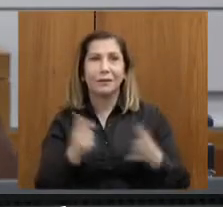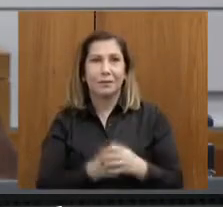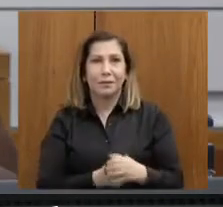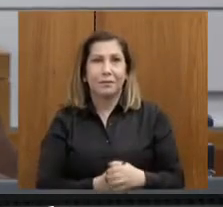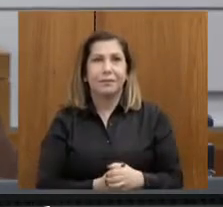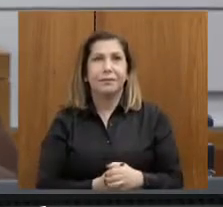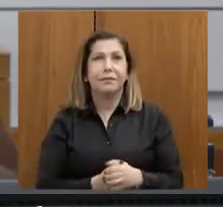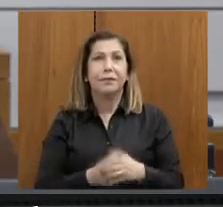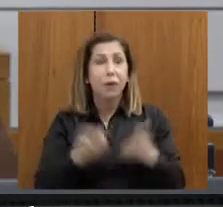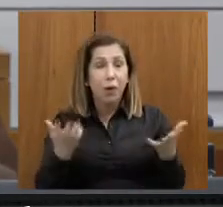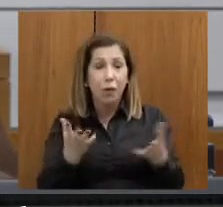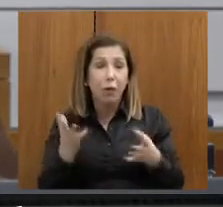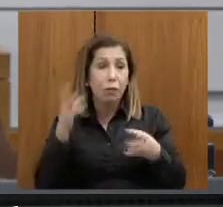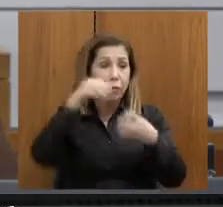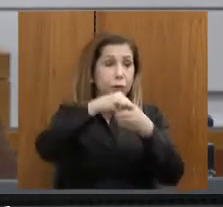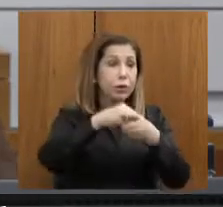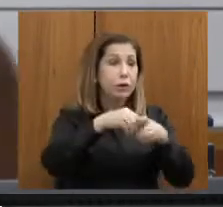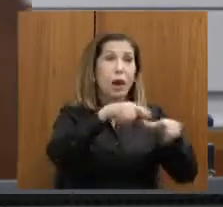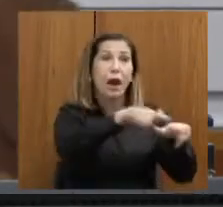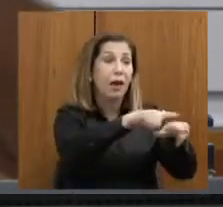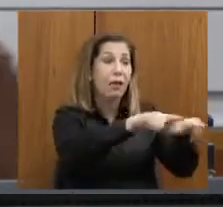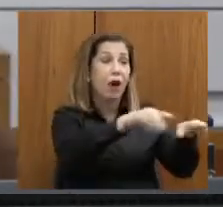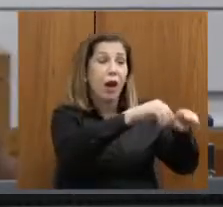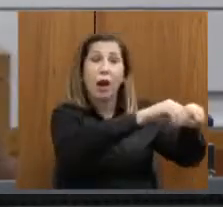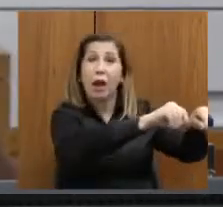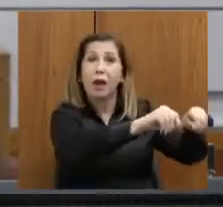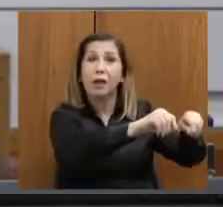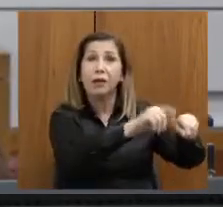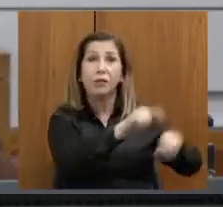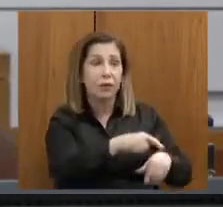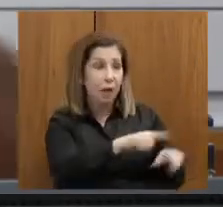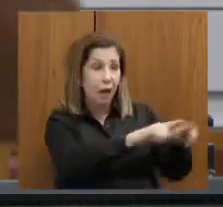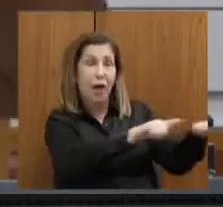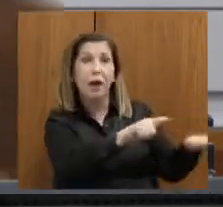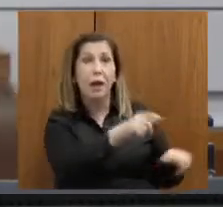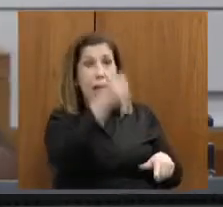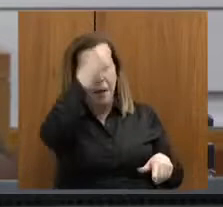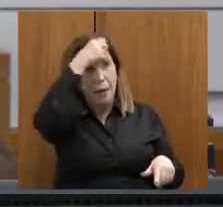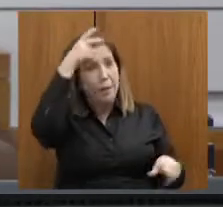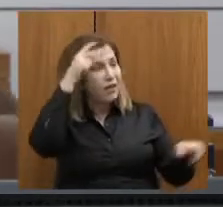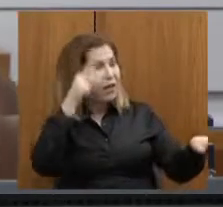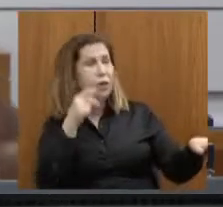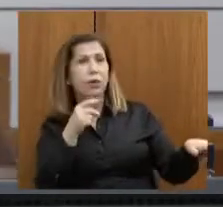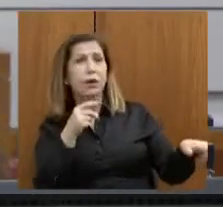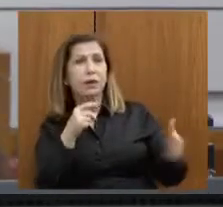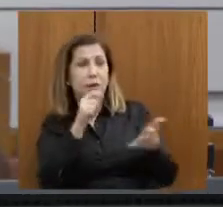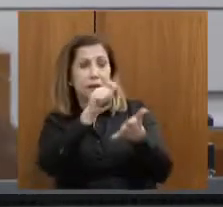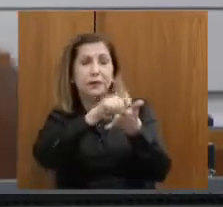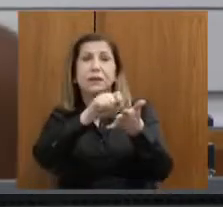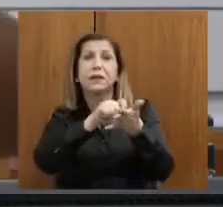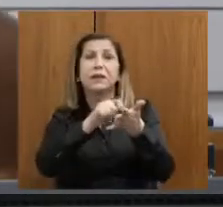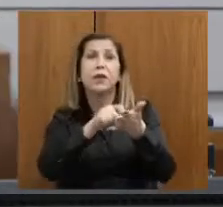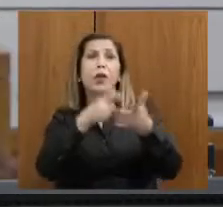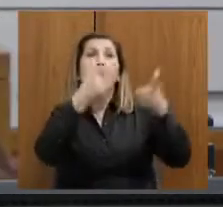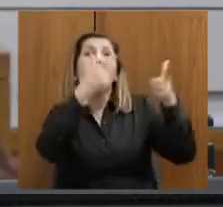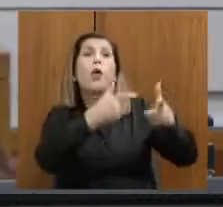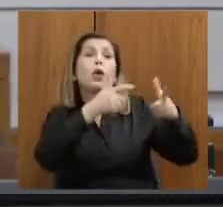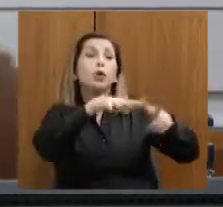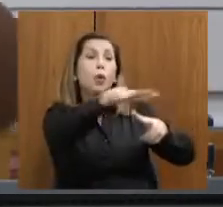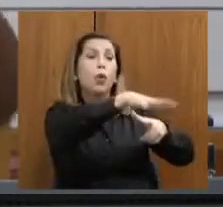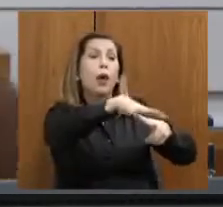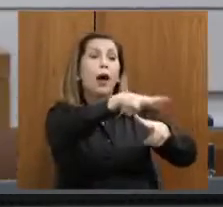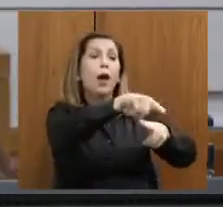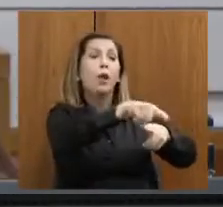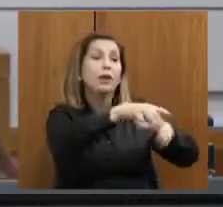entendeu vamos pular para dentro porque super você acha que é da prefeitura você manda escreve aqui e disse que aonde que é o